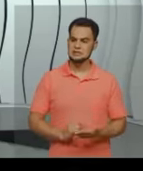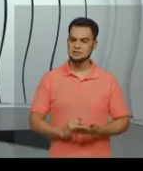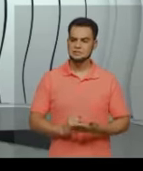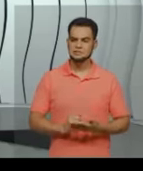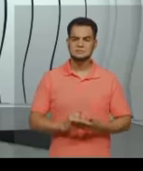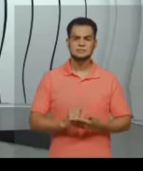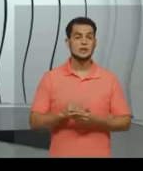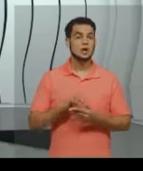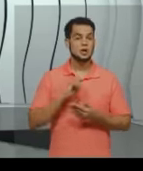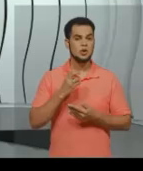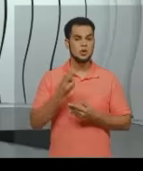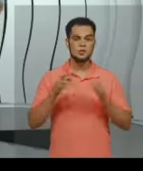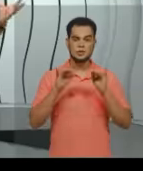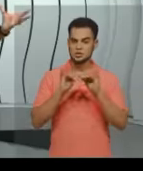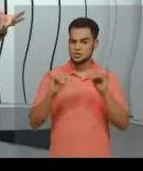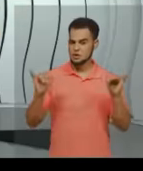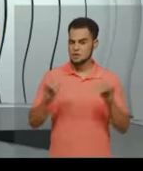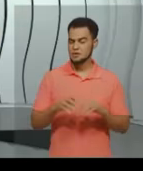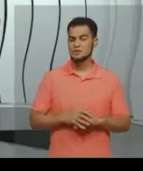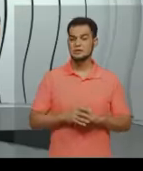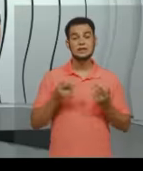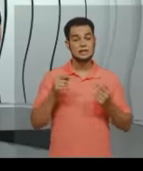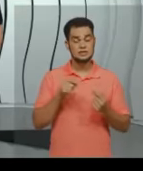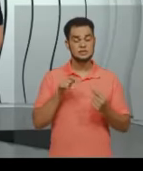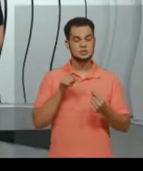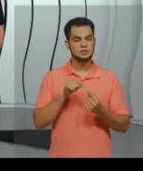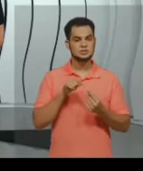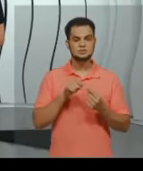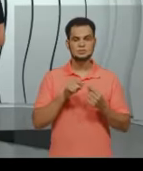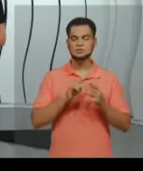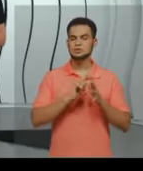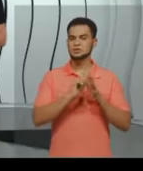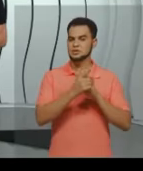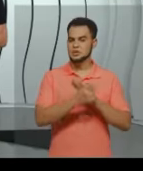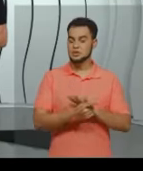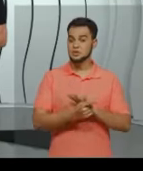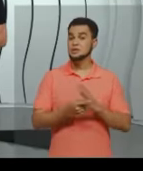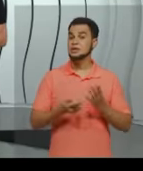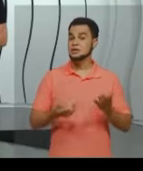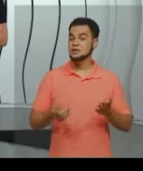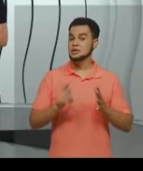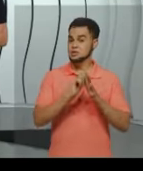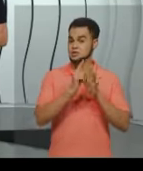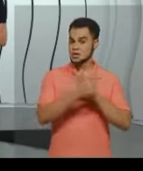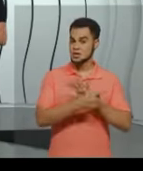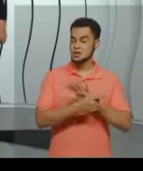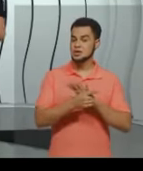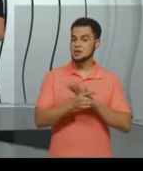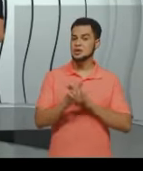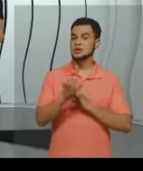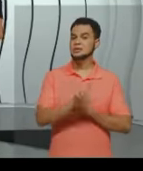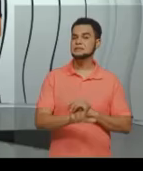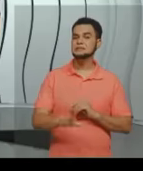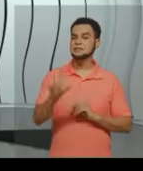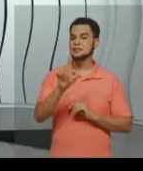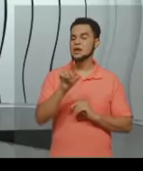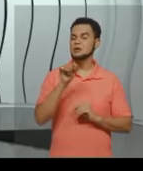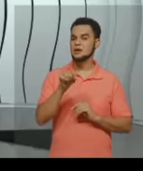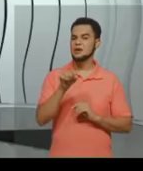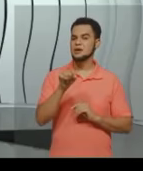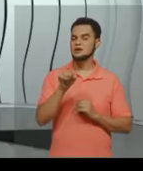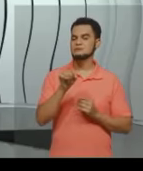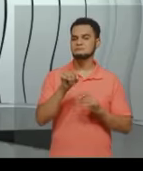um outdoor, você lê tudo, esses gêneros, né? E o gênero literário é um gênero que eu acho uma divisão.